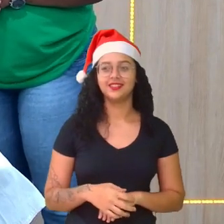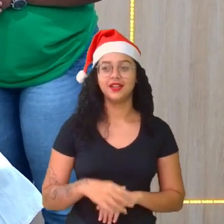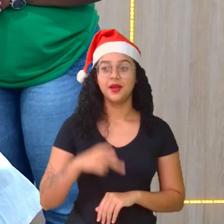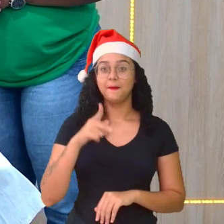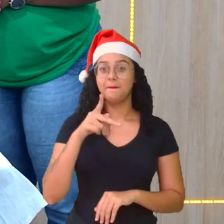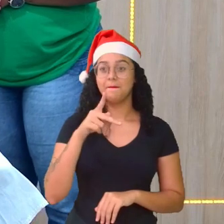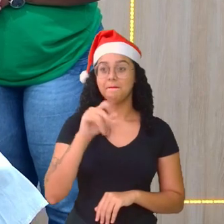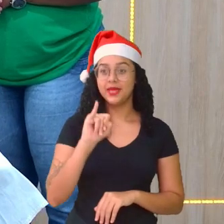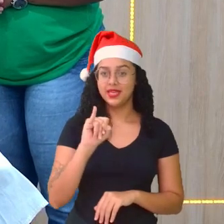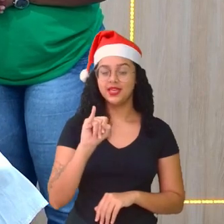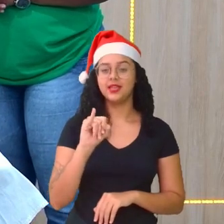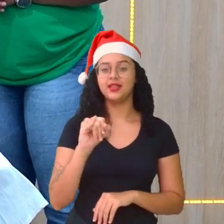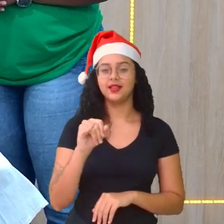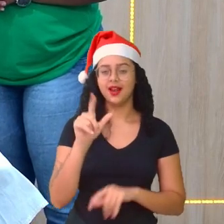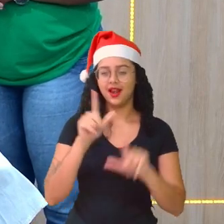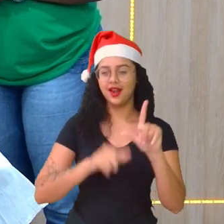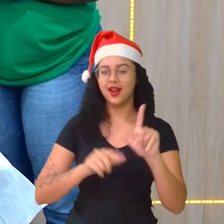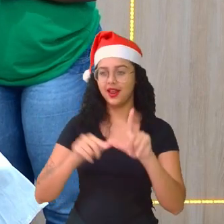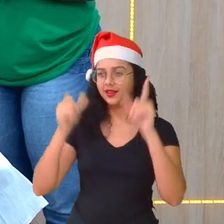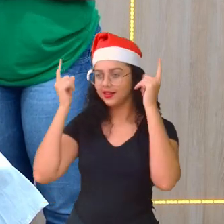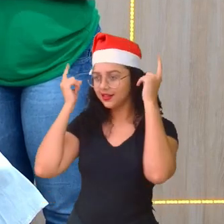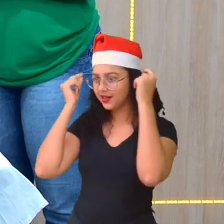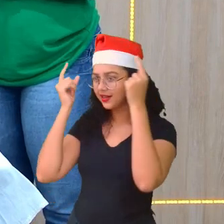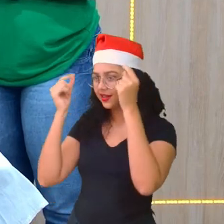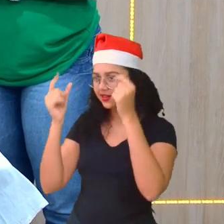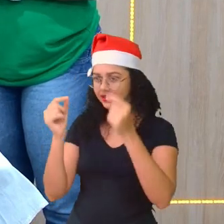pi, a letra grega, ri,